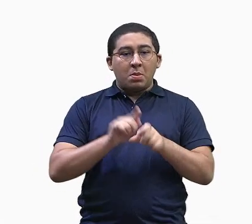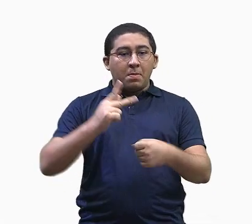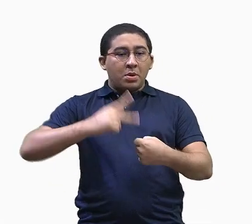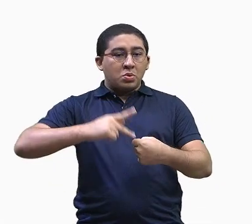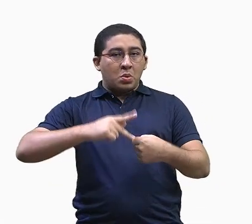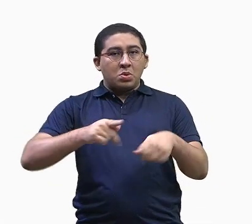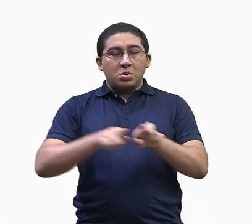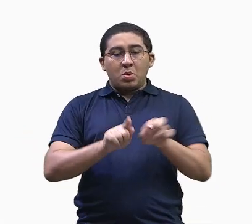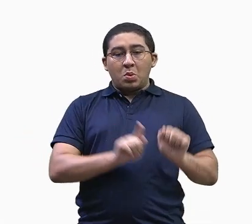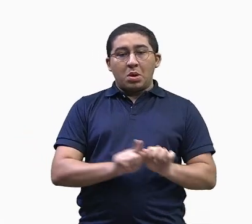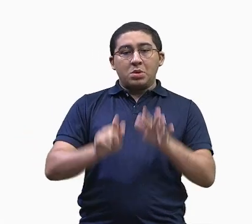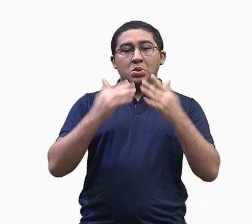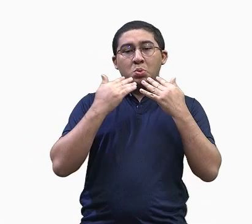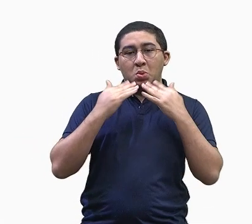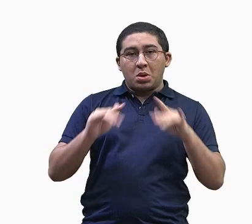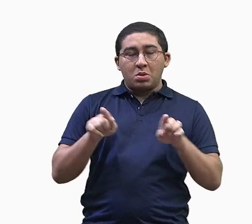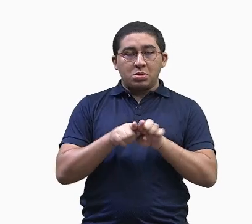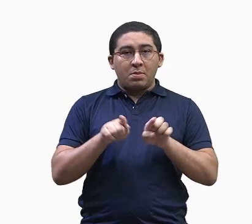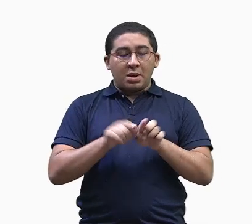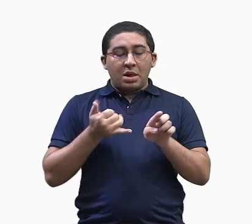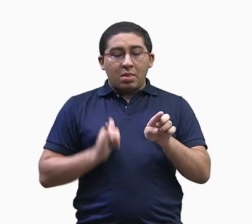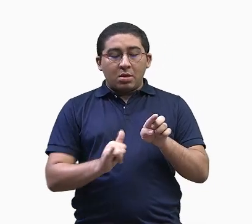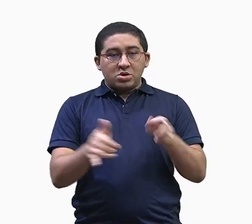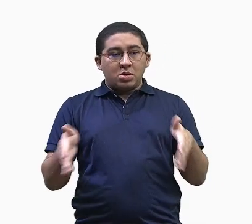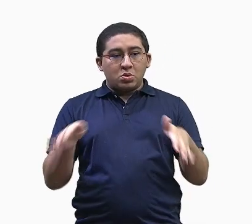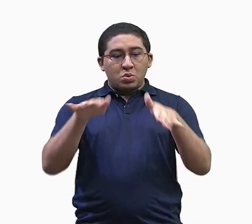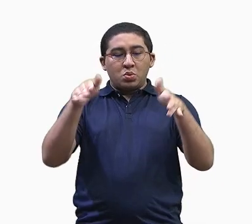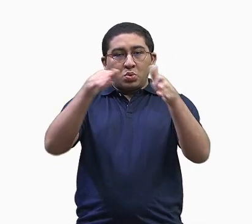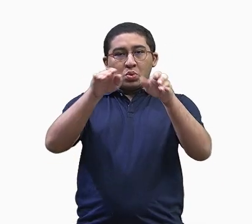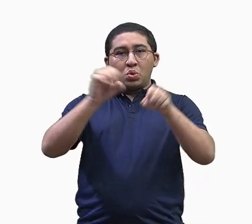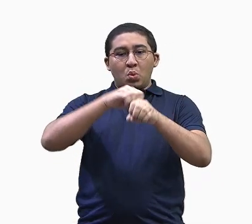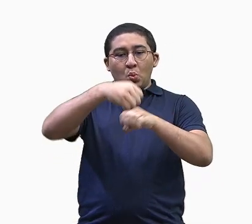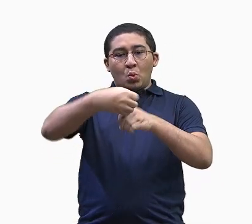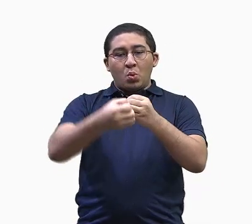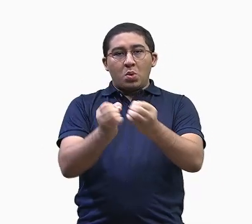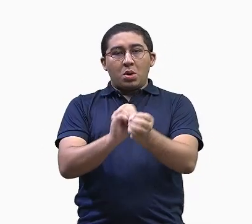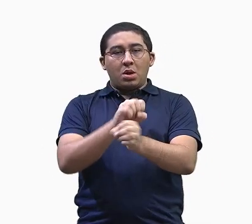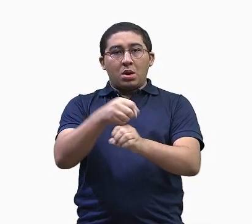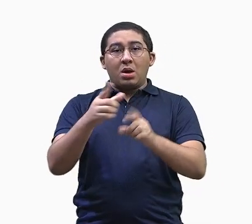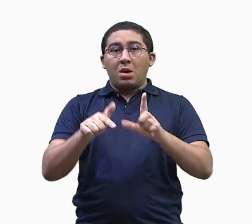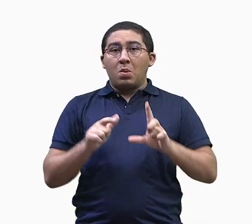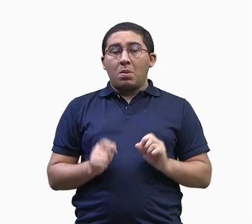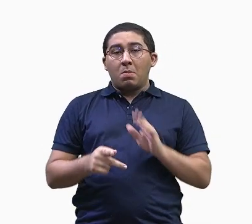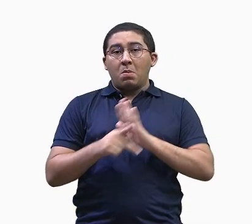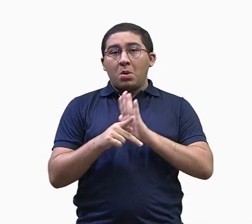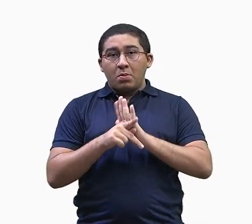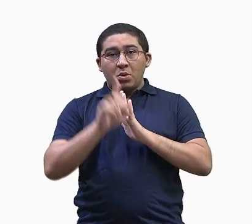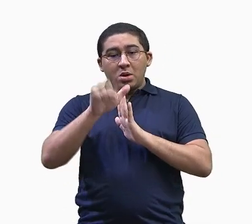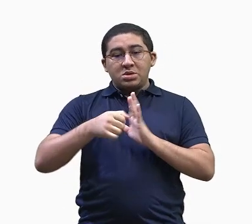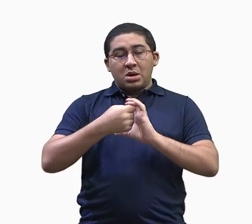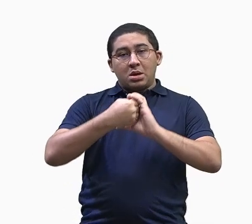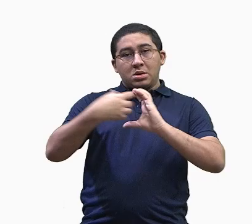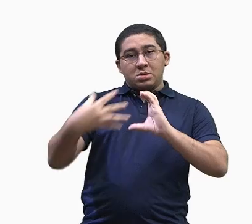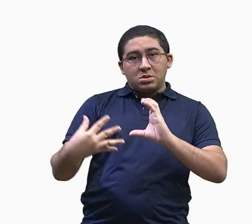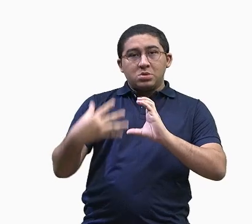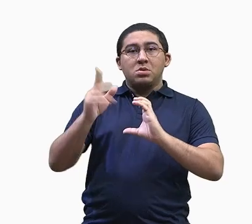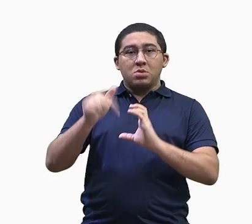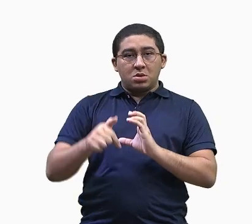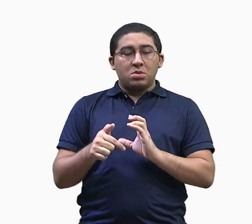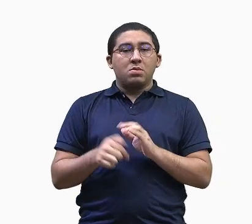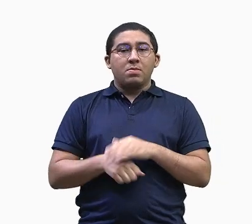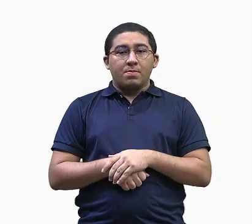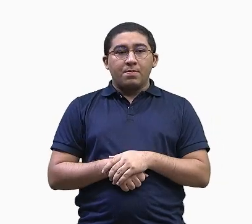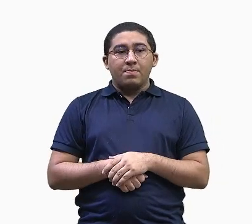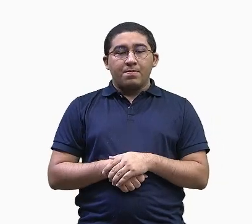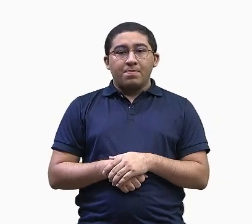natural, a energia nuclear, são alguns dos combustíveis fósseis, né, que a gente classificou aí para vocês, algumas dessas fontes